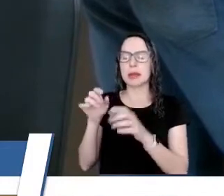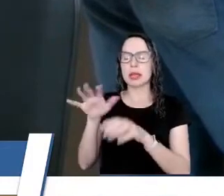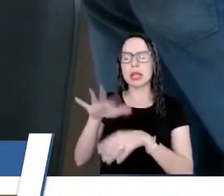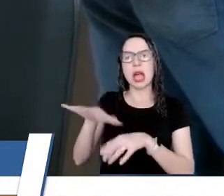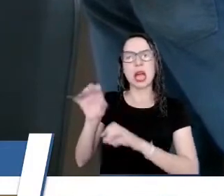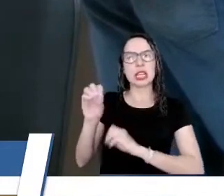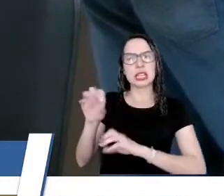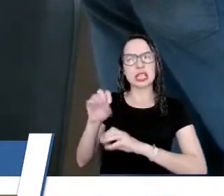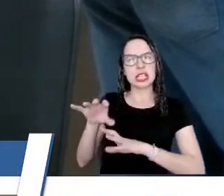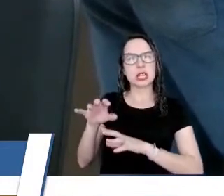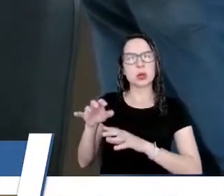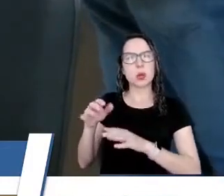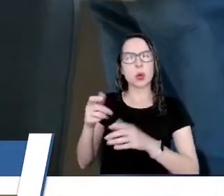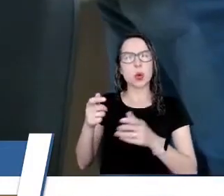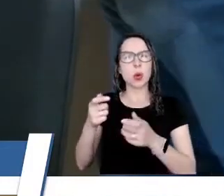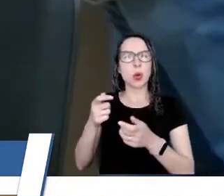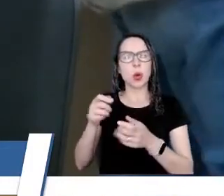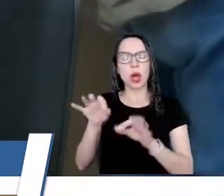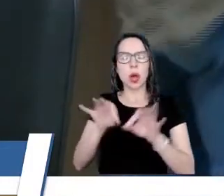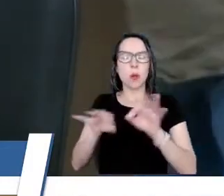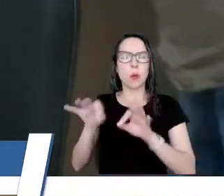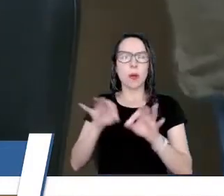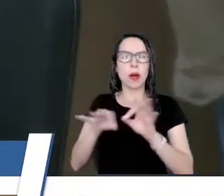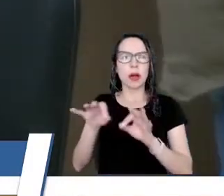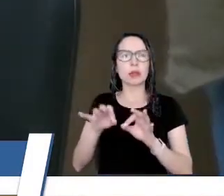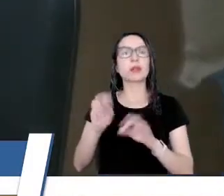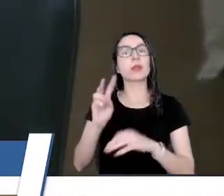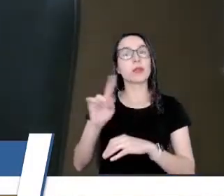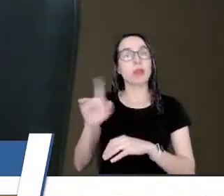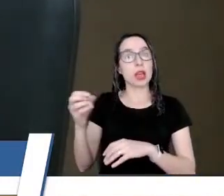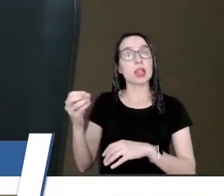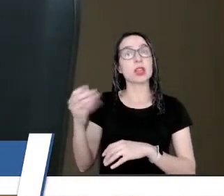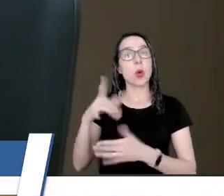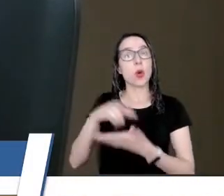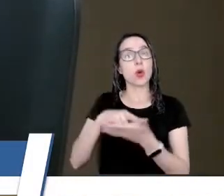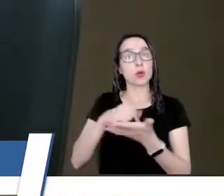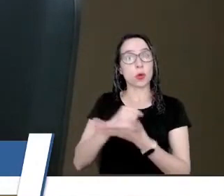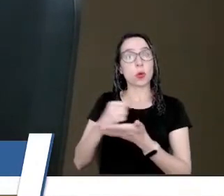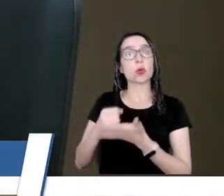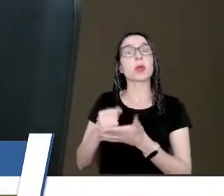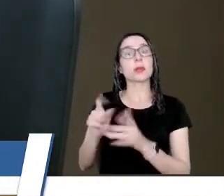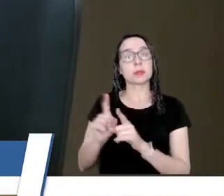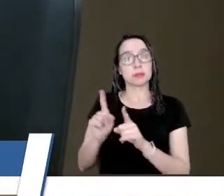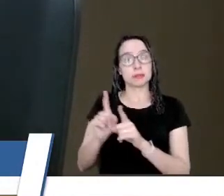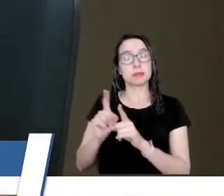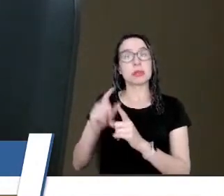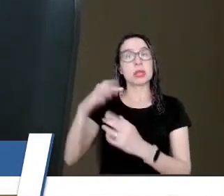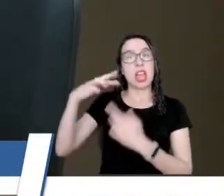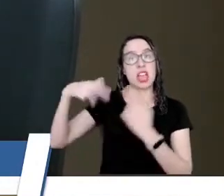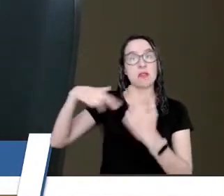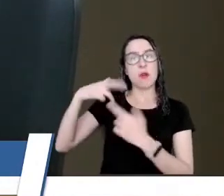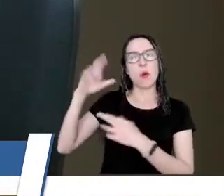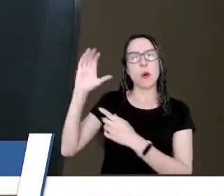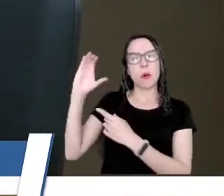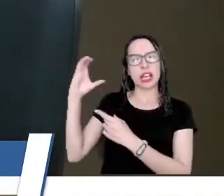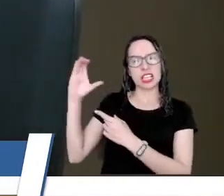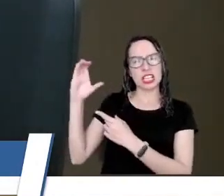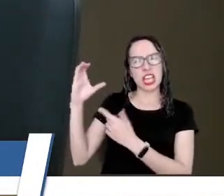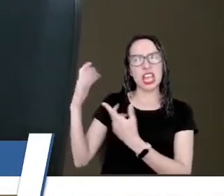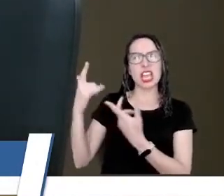na maneira de tratar a educação, vai ter que ter novas contratações também, está fazendo reforma em creches, um monte